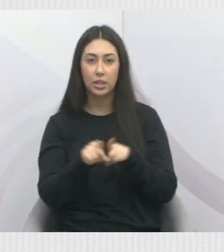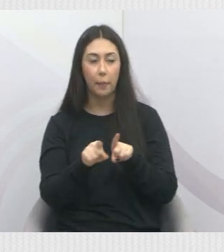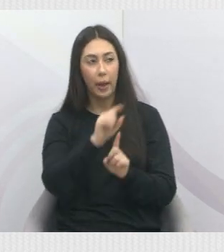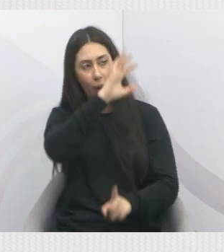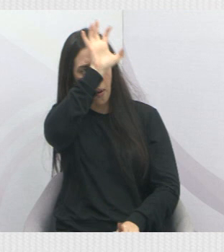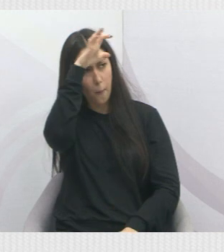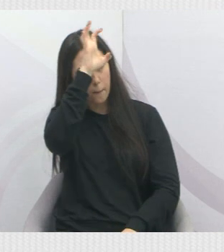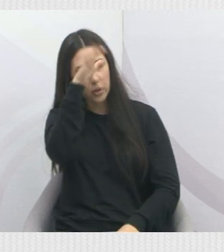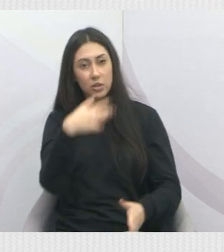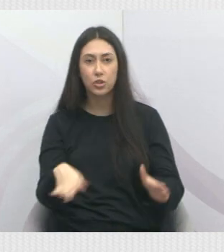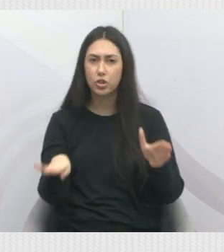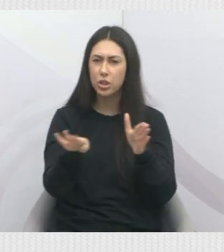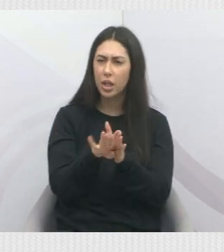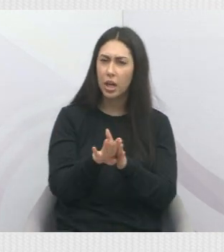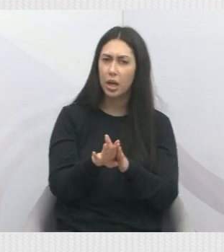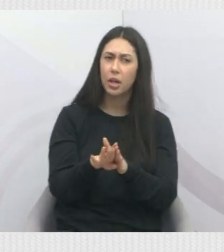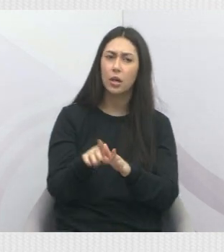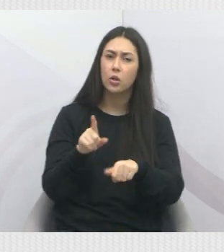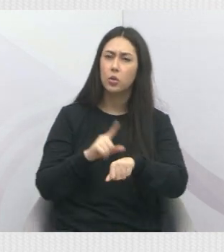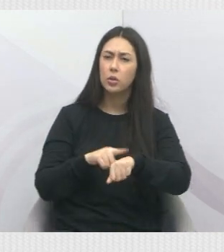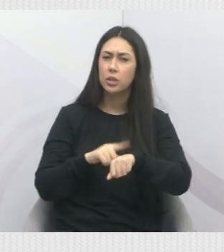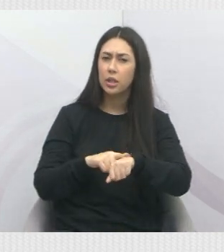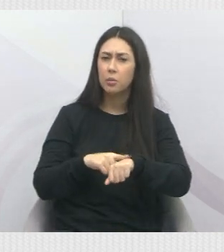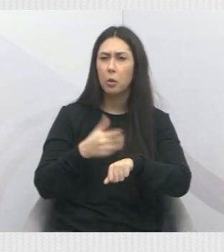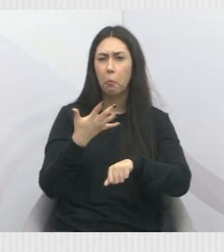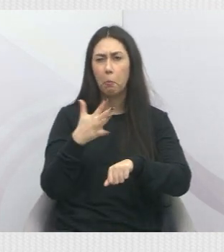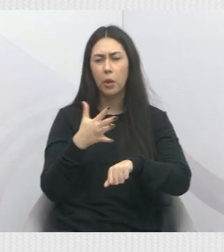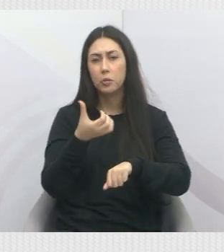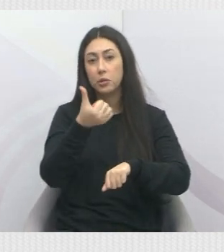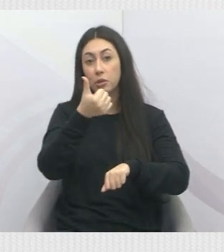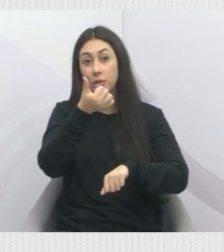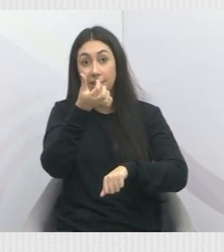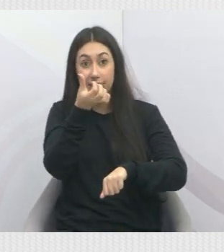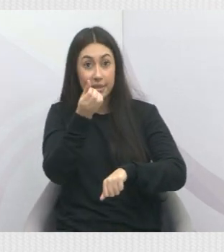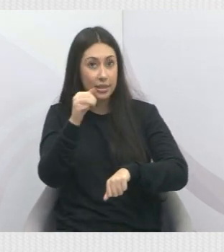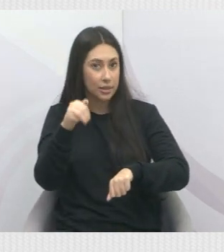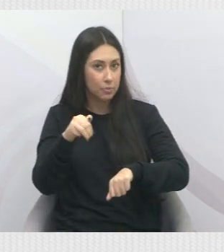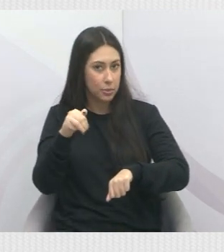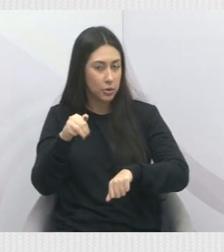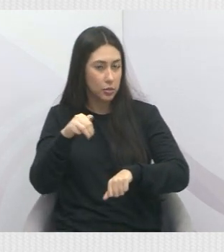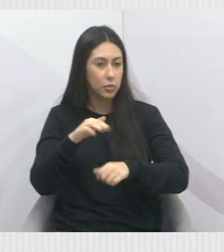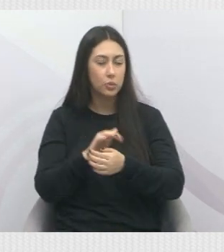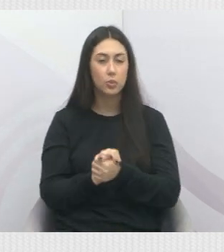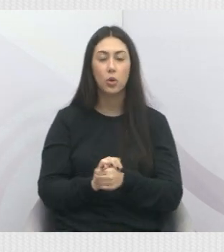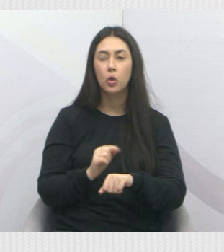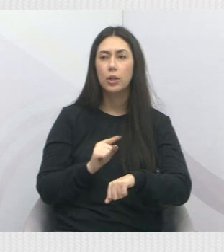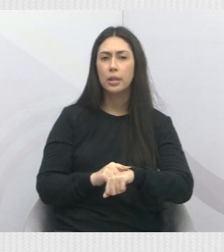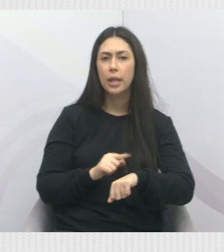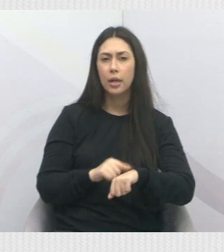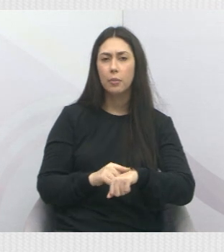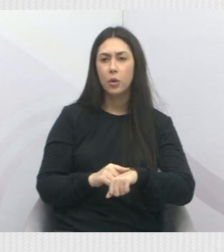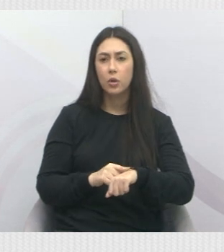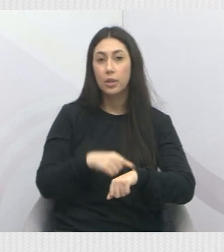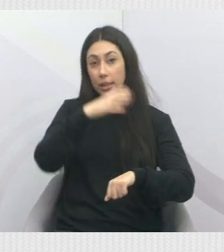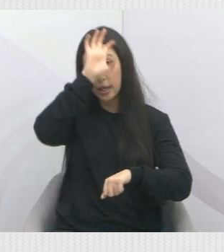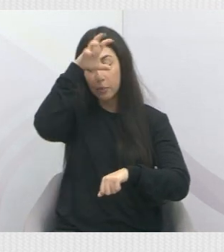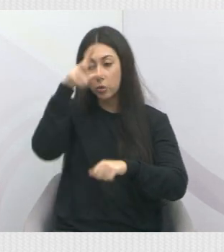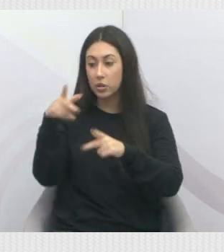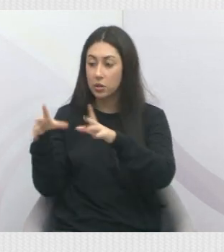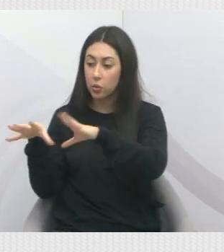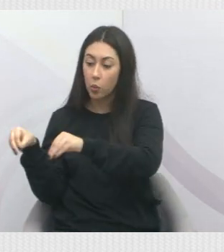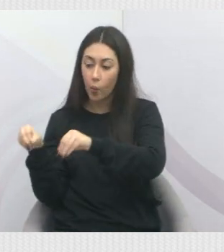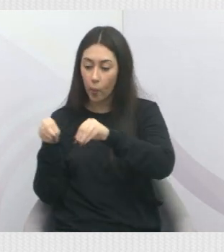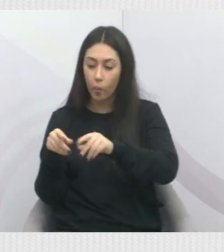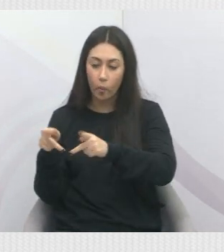ocorrência ocorria em média 16 minutos. O tempo médio de transporte até a unidade de